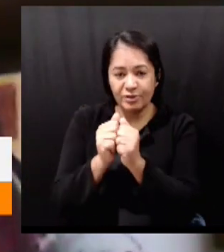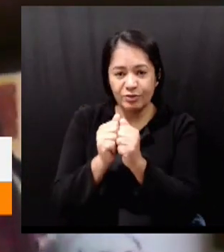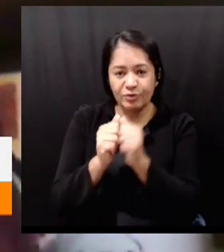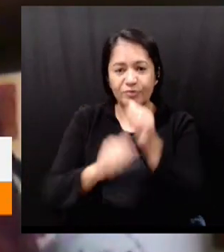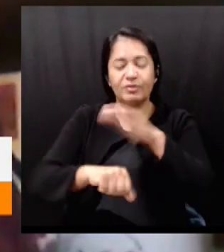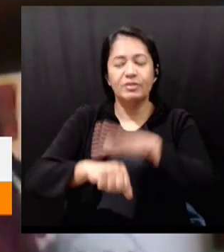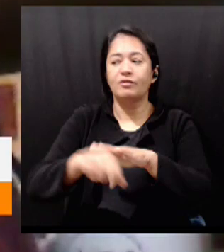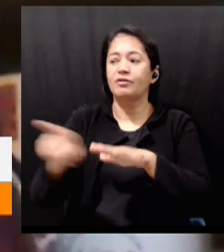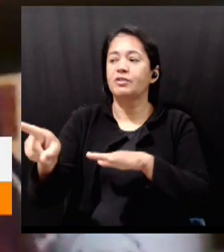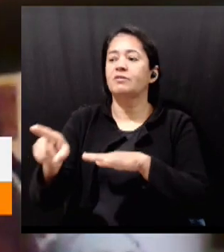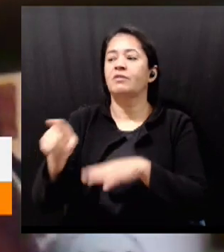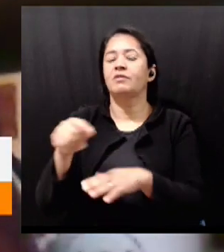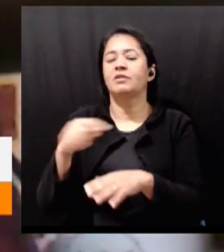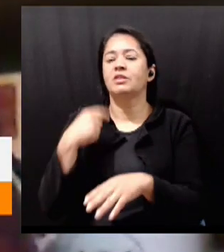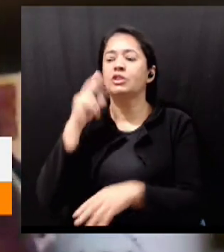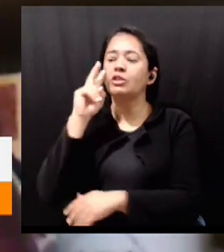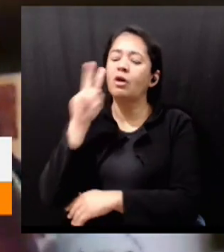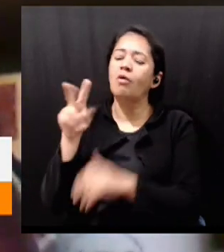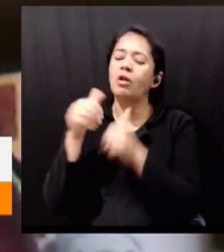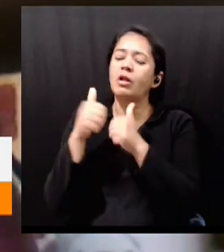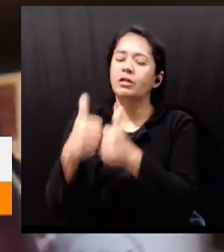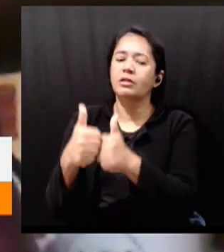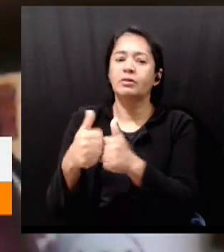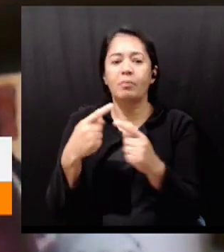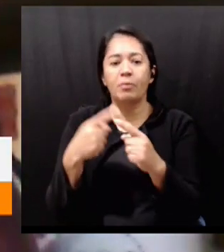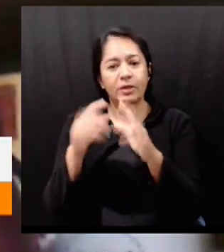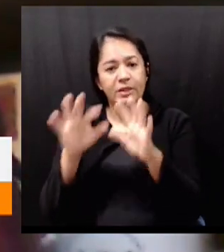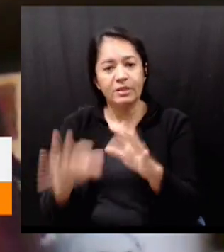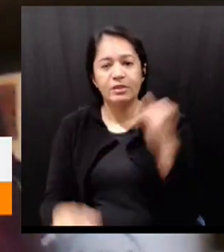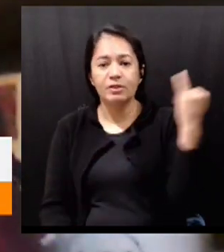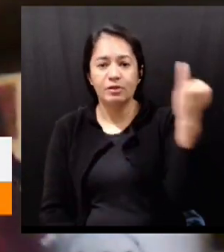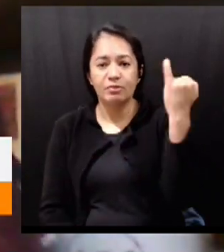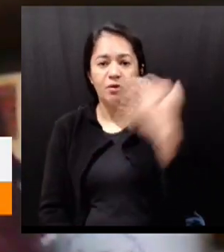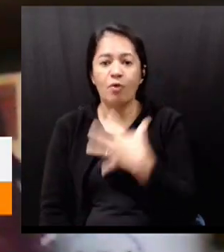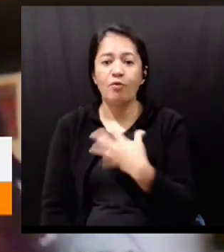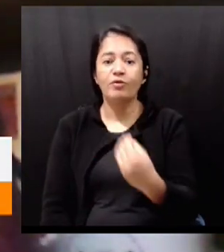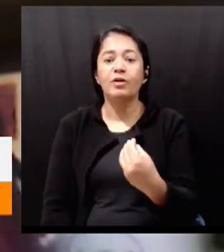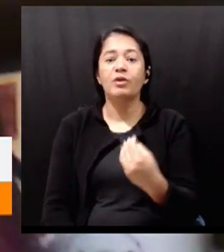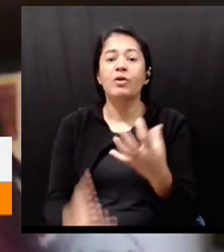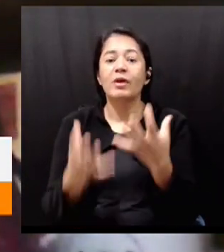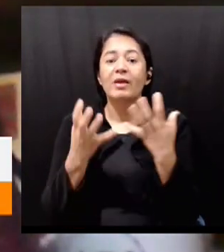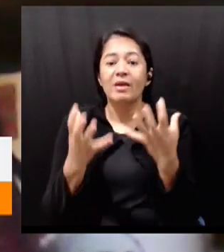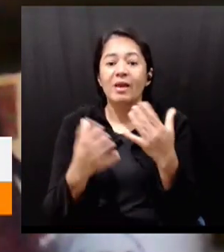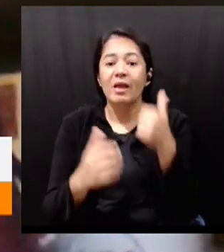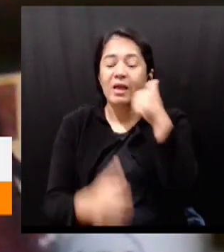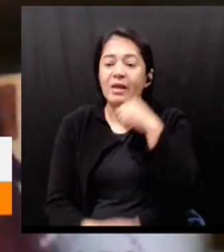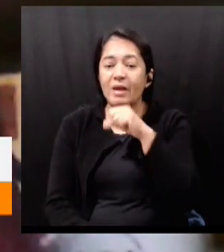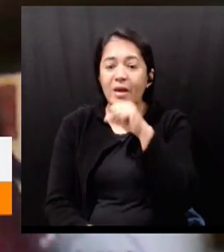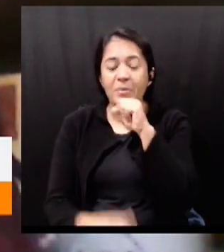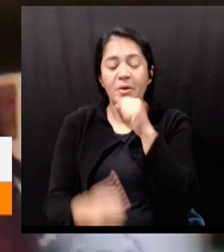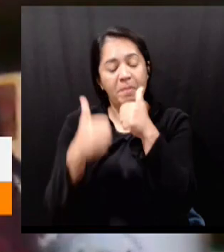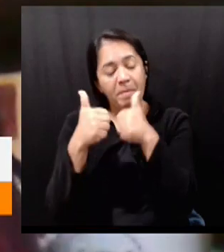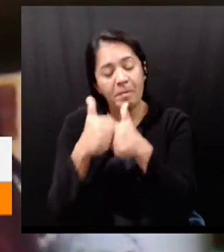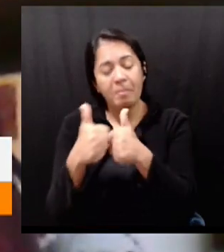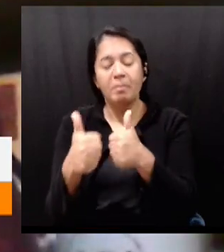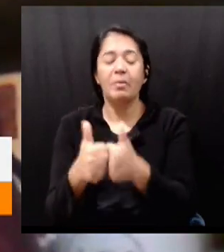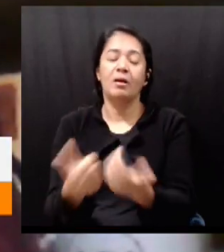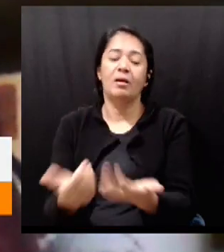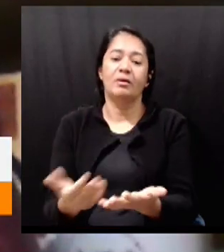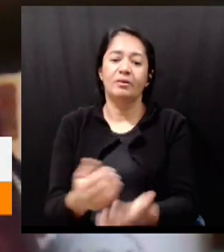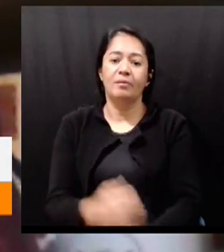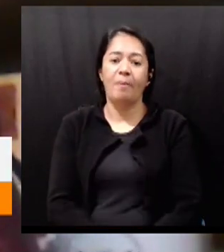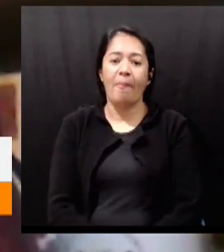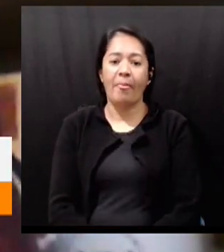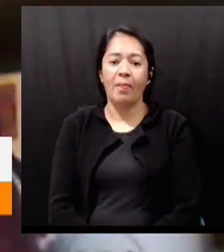eu estou aqui te acompanhando, porque isso é importante. O filho quer que a mãe esteja próxima. Se ela não dá conta